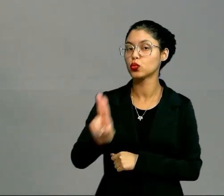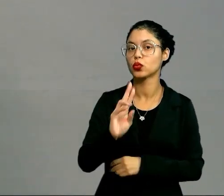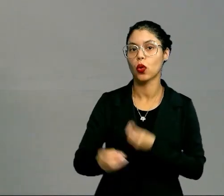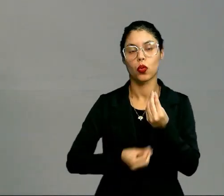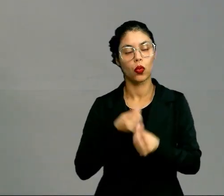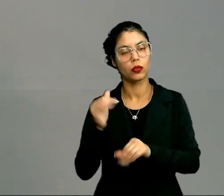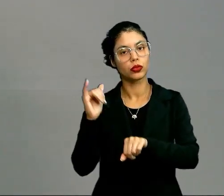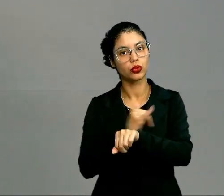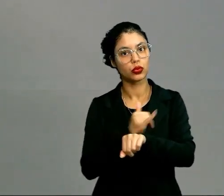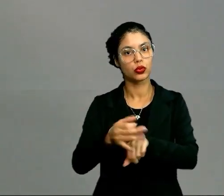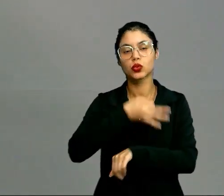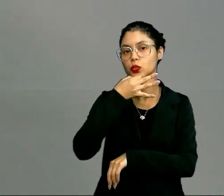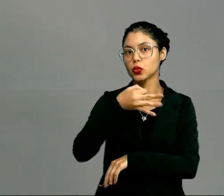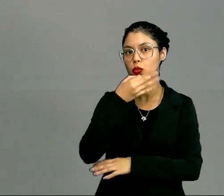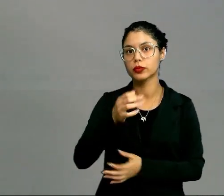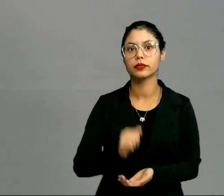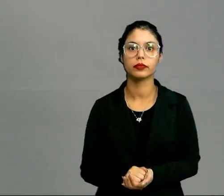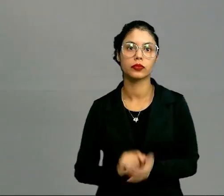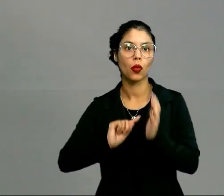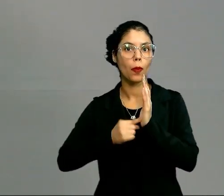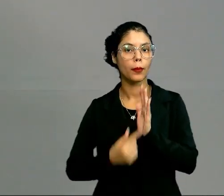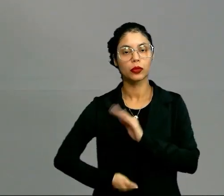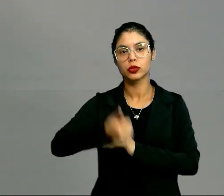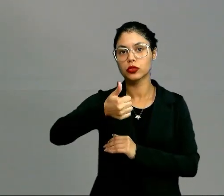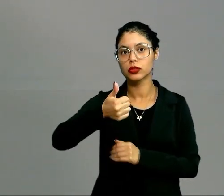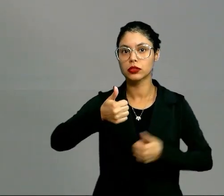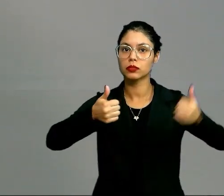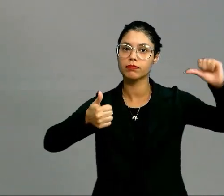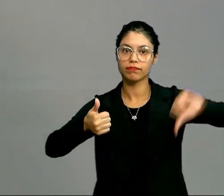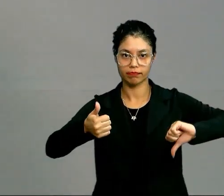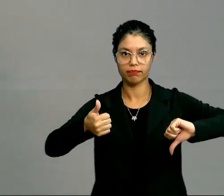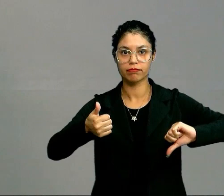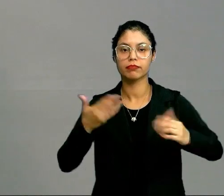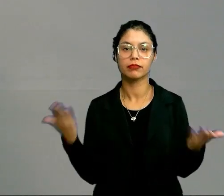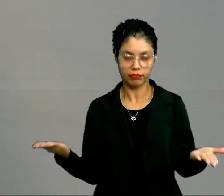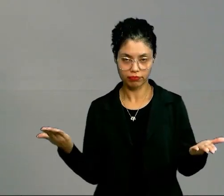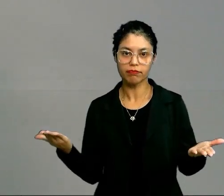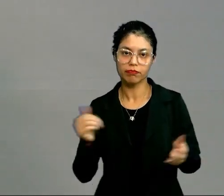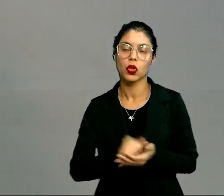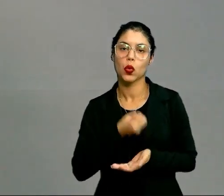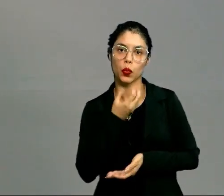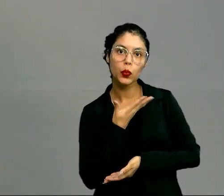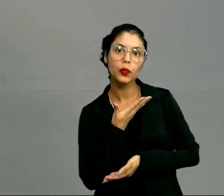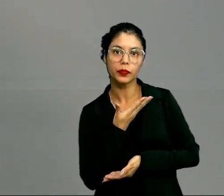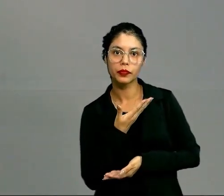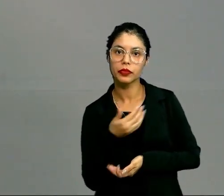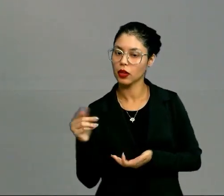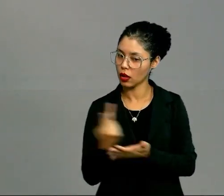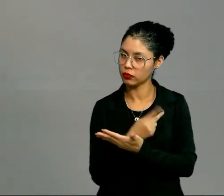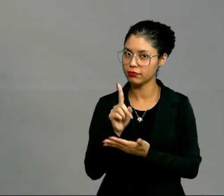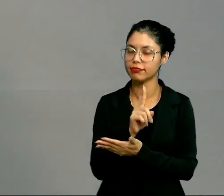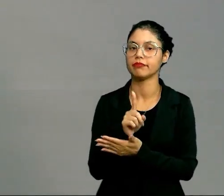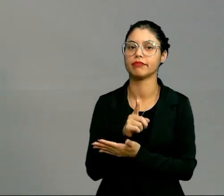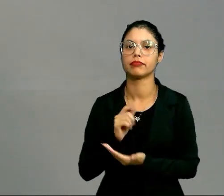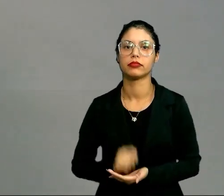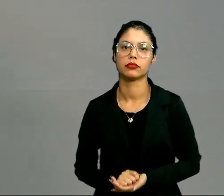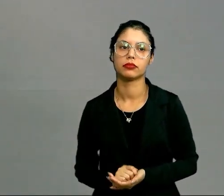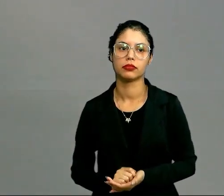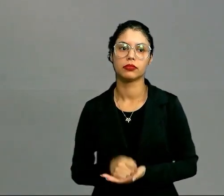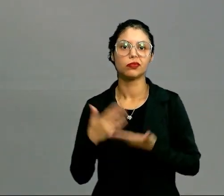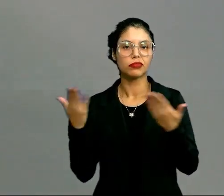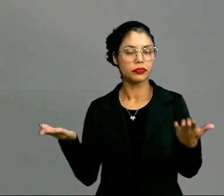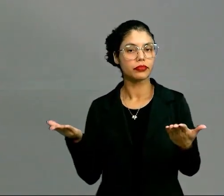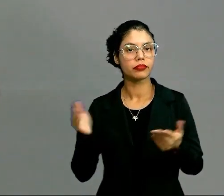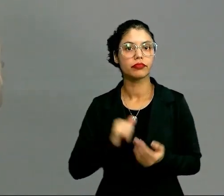como estratégia argumentativa um ponto positivo e um ponto negativo. É um contraste. E não estaria errado, tá?